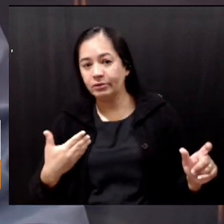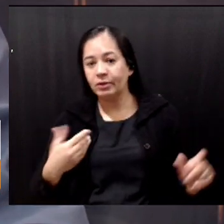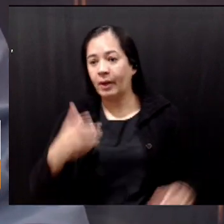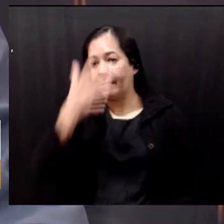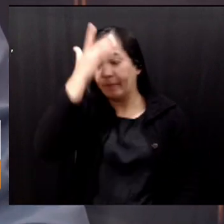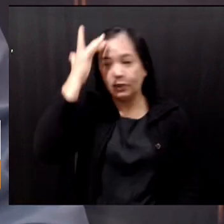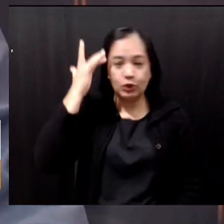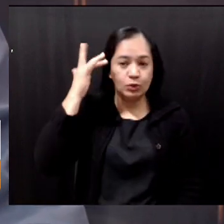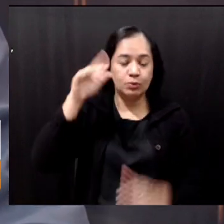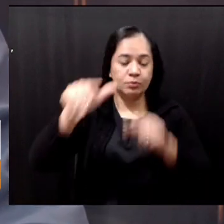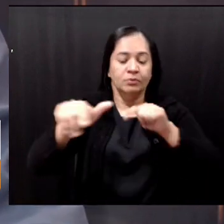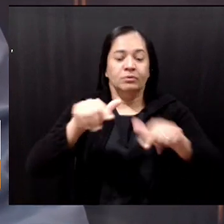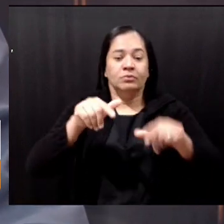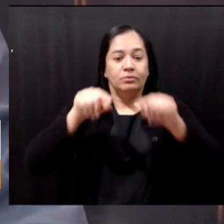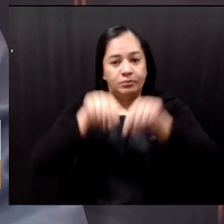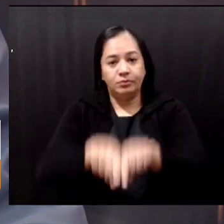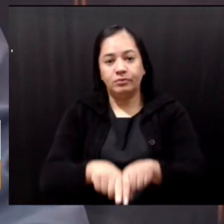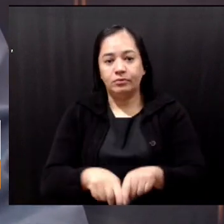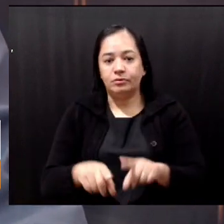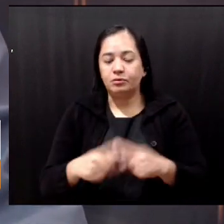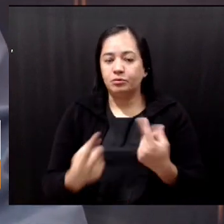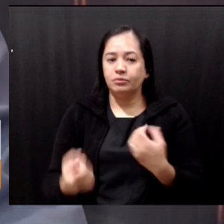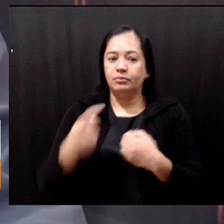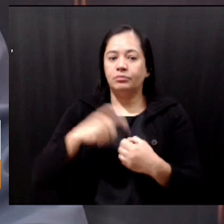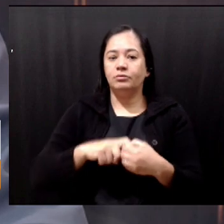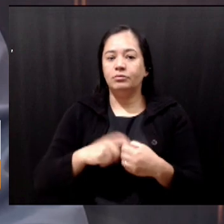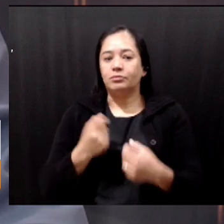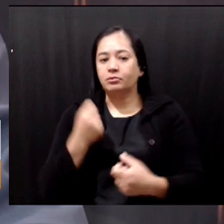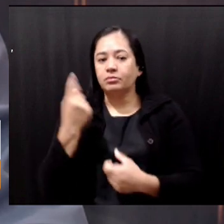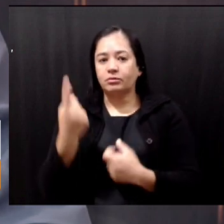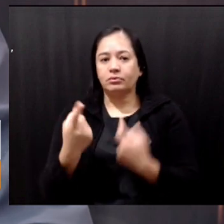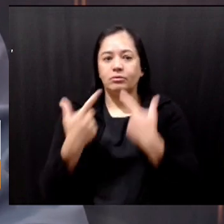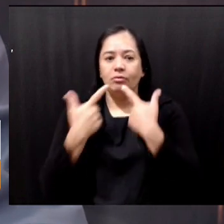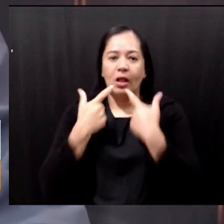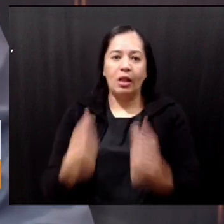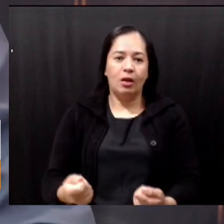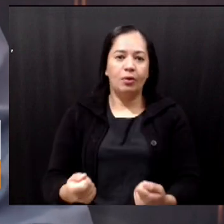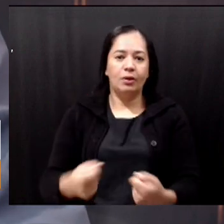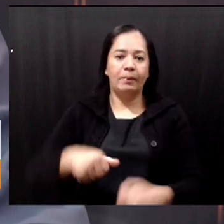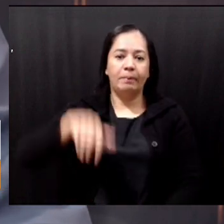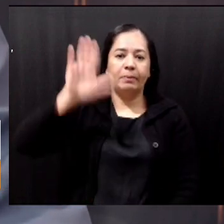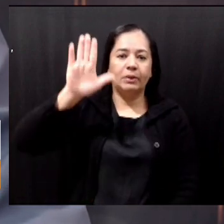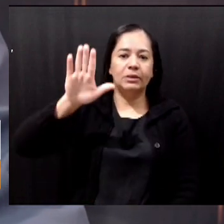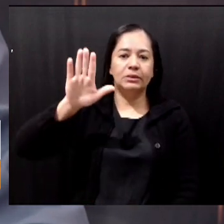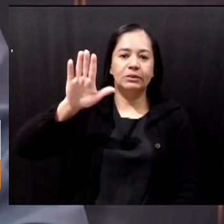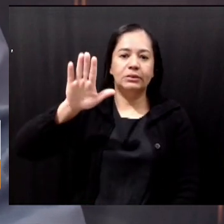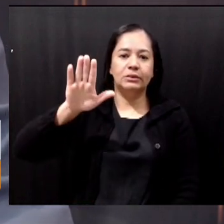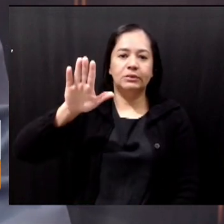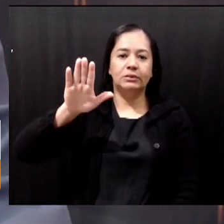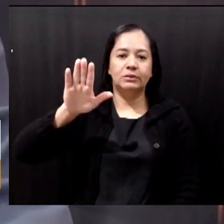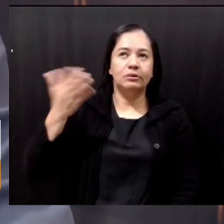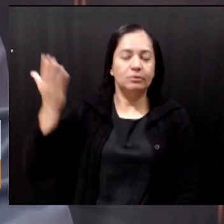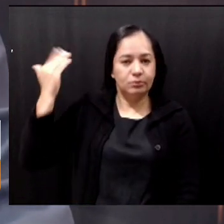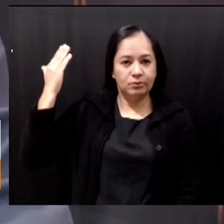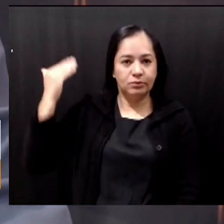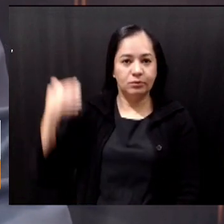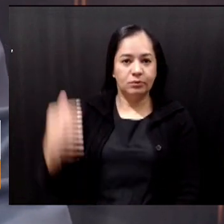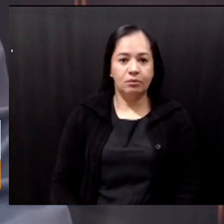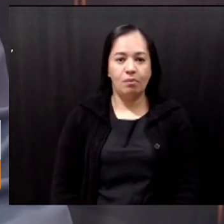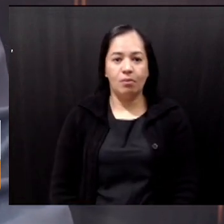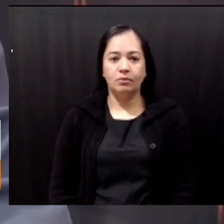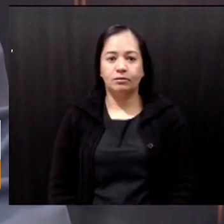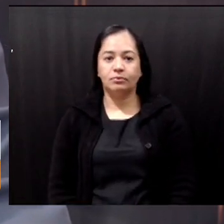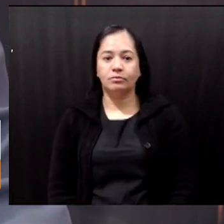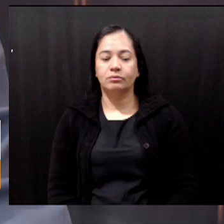talvez retomar alguma linguagem mais, eh, anterior, né, eu Uhum. acho que é válido,